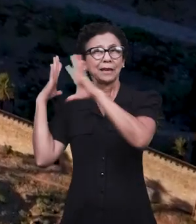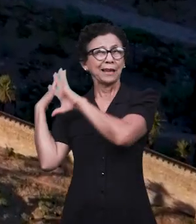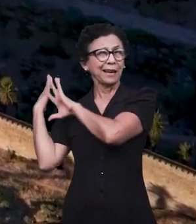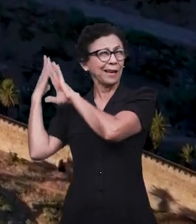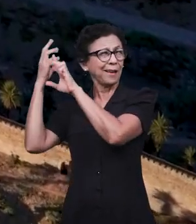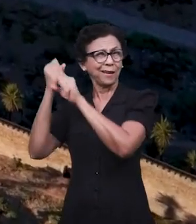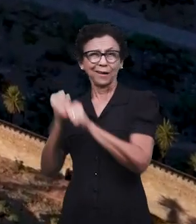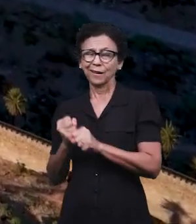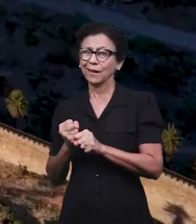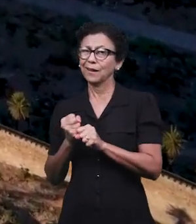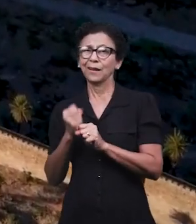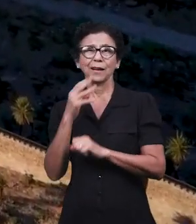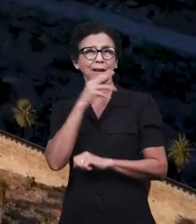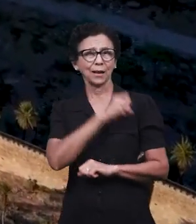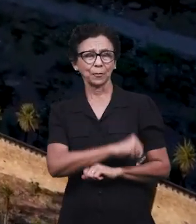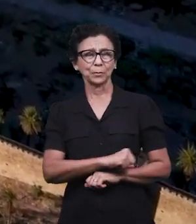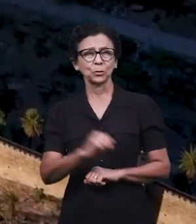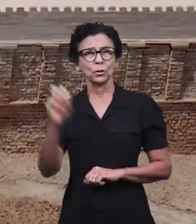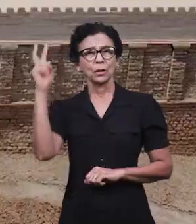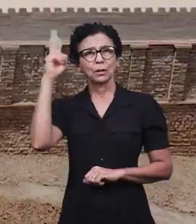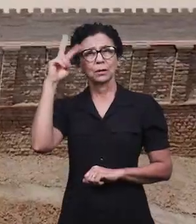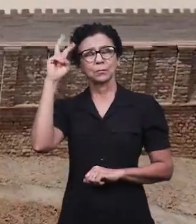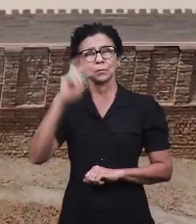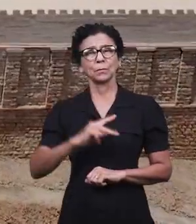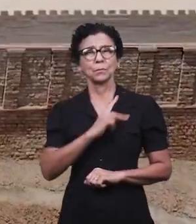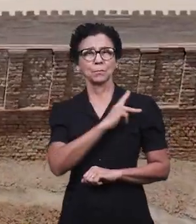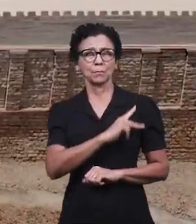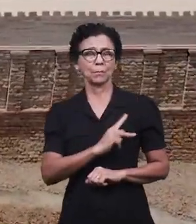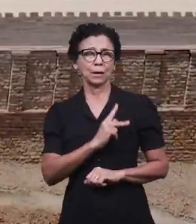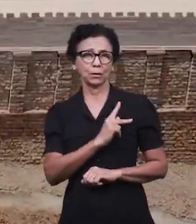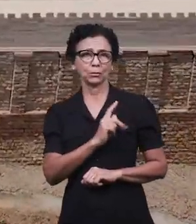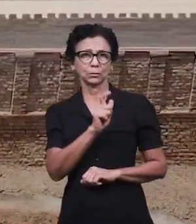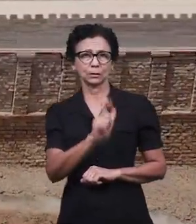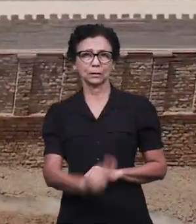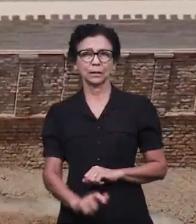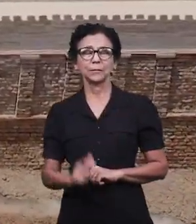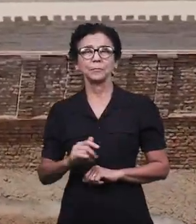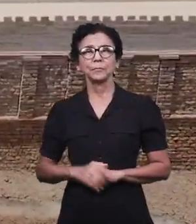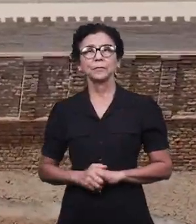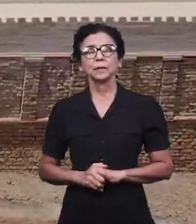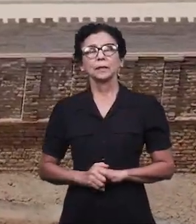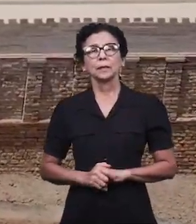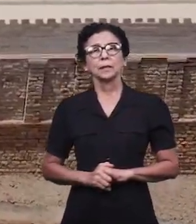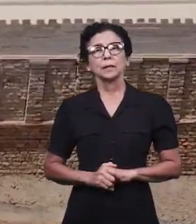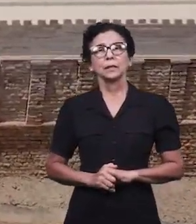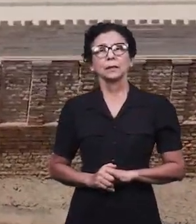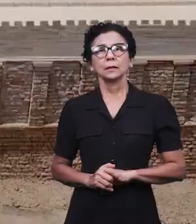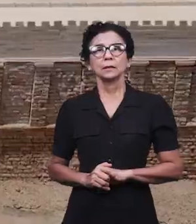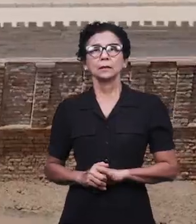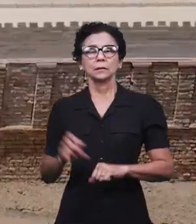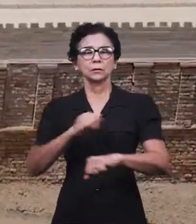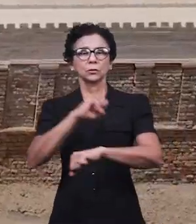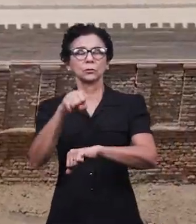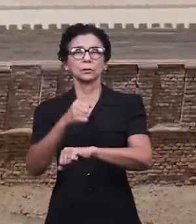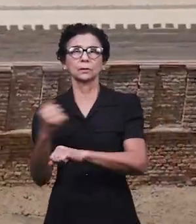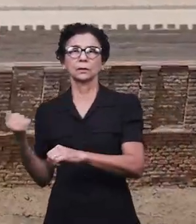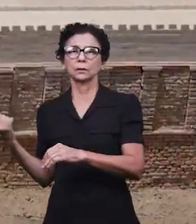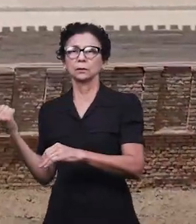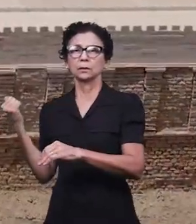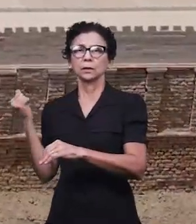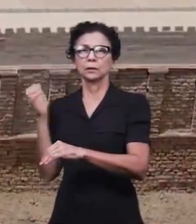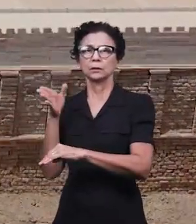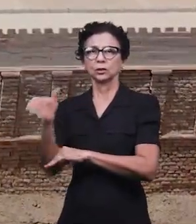chega em Jerusalém, ele é preso. Os judeus se levantam contra ele. Ele